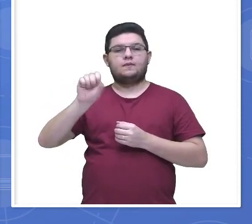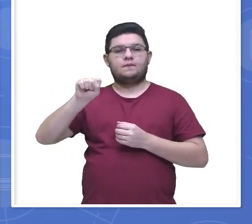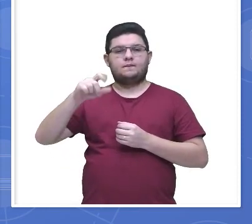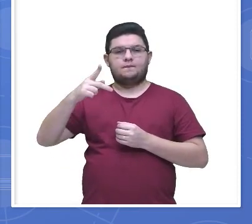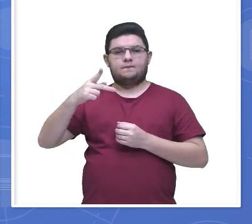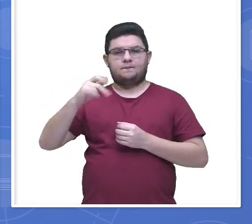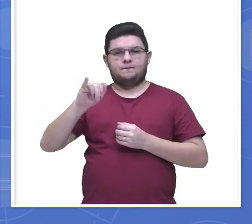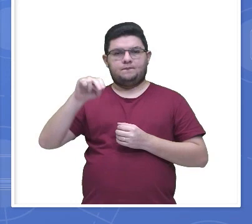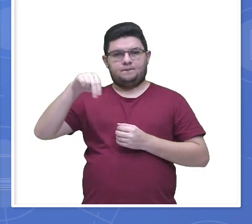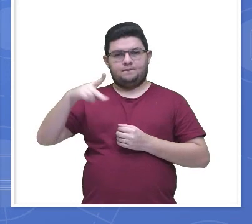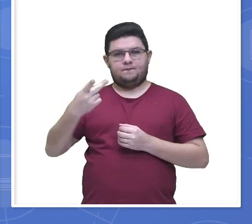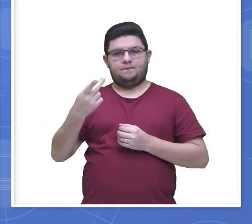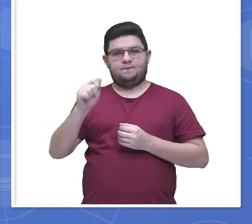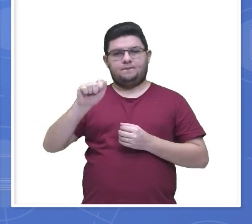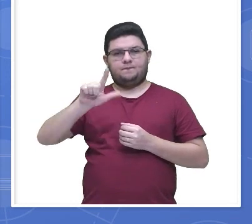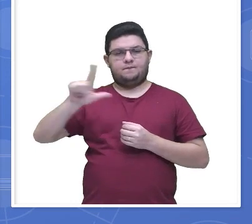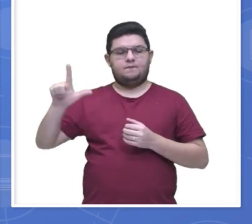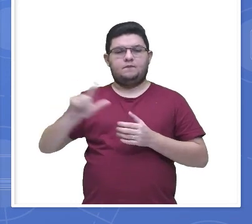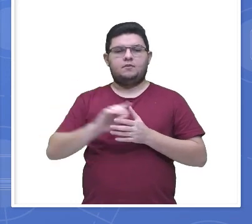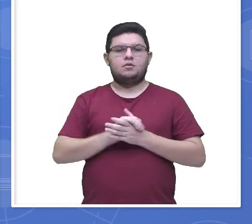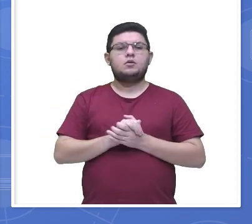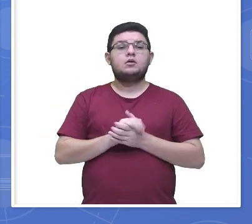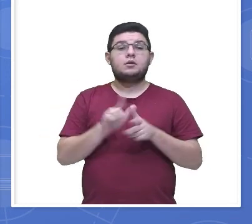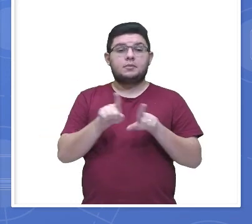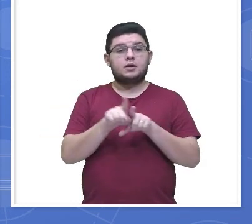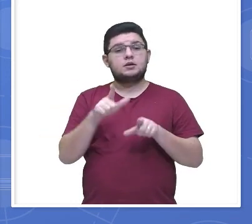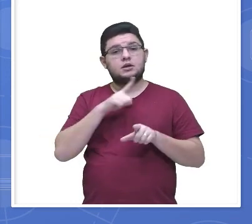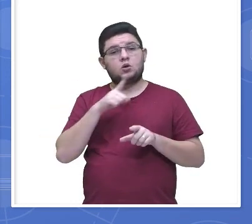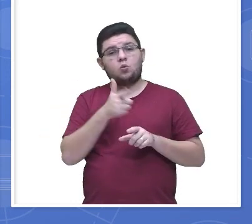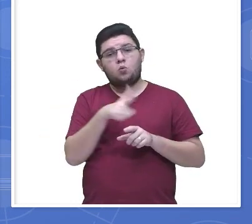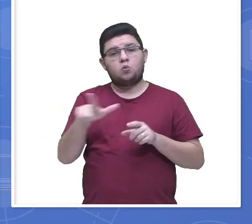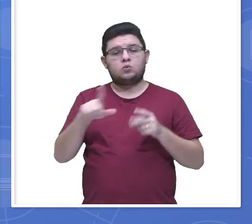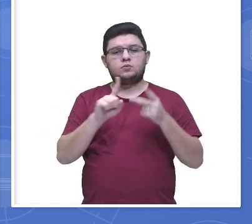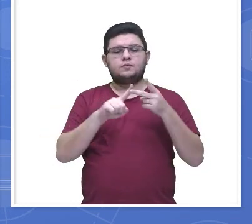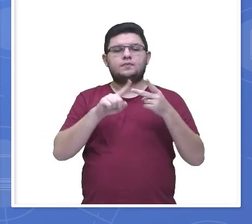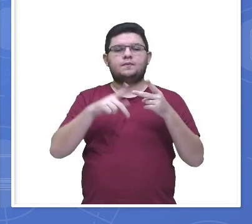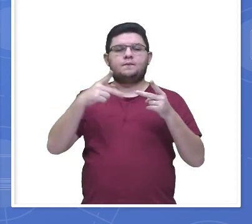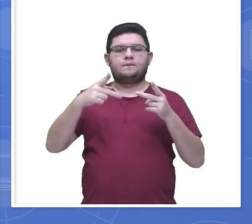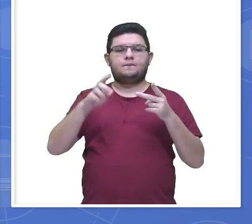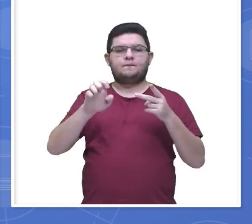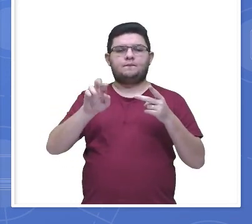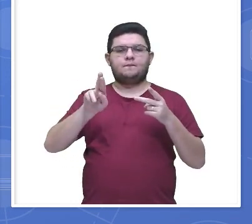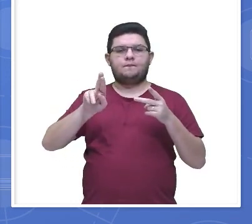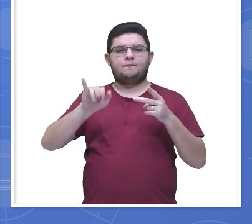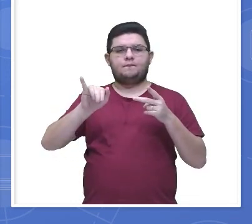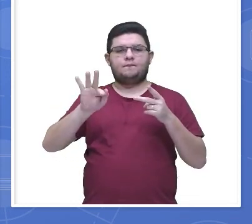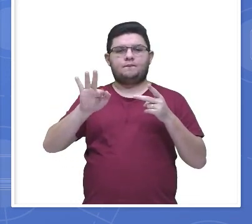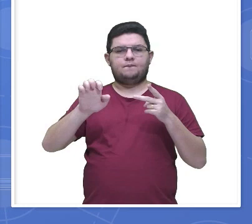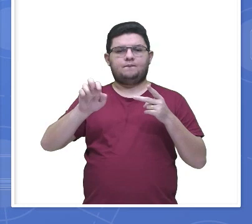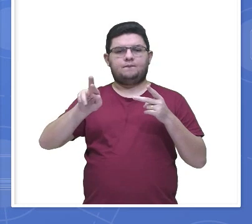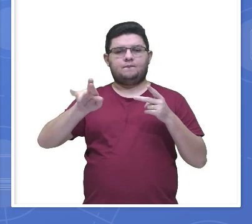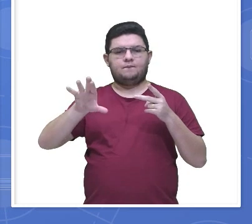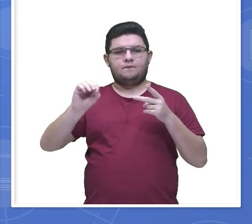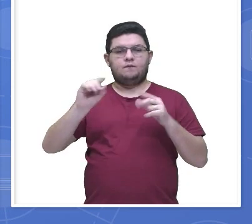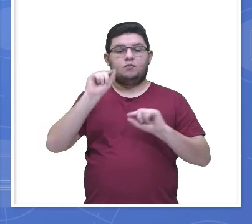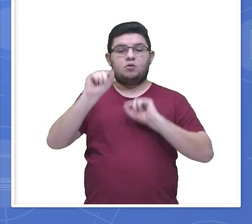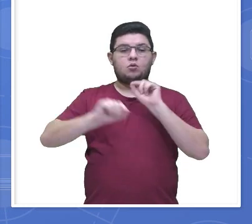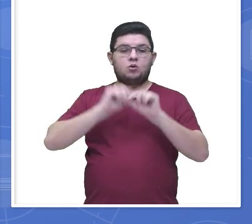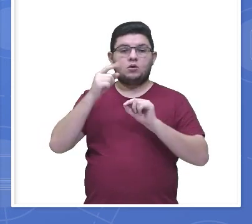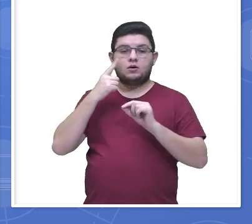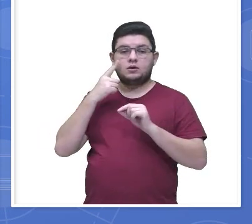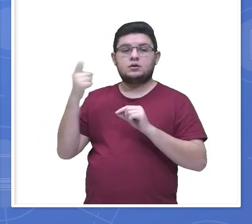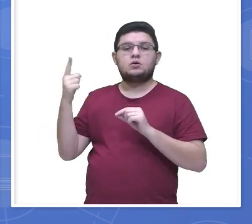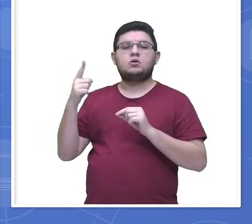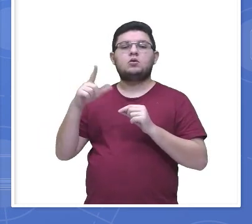espinhal. Mas nós temos também o sistema nervoso periférico, onde a gente vai encontrar aqui, ó, os